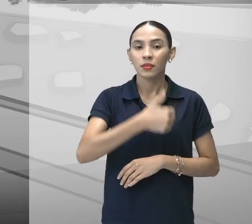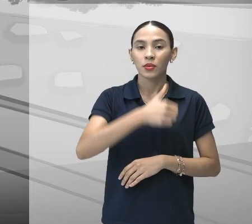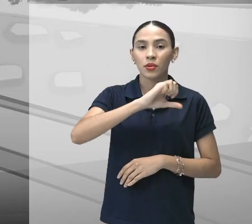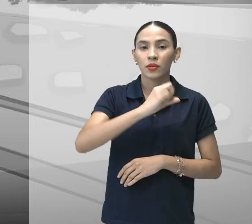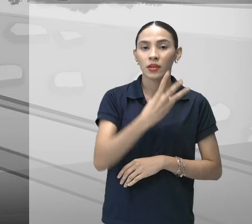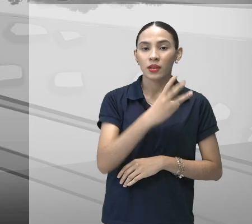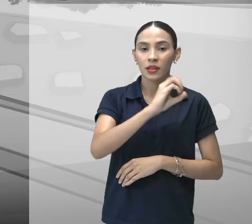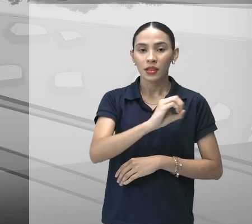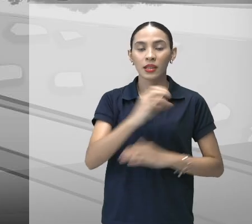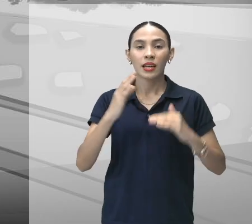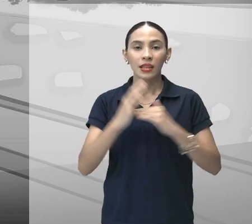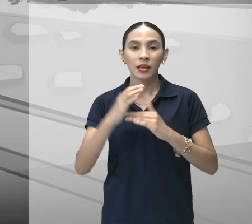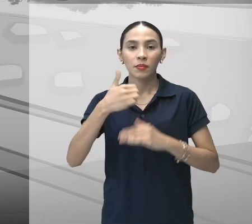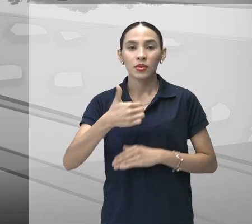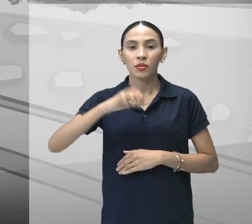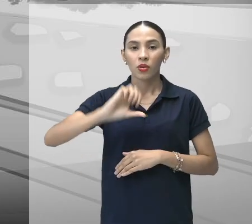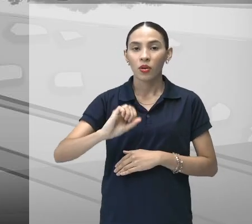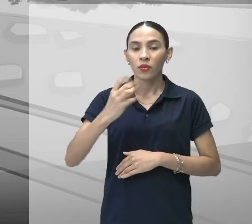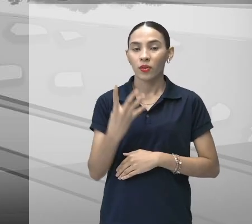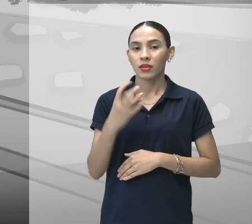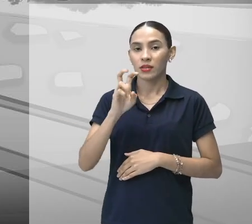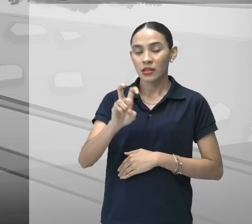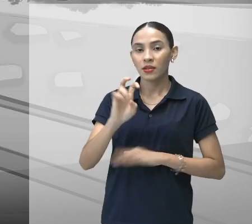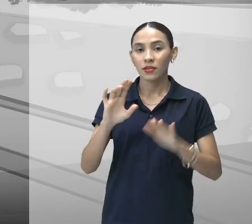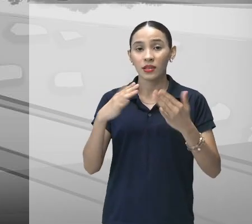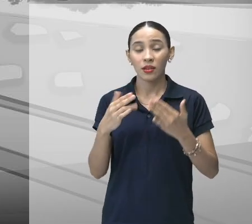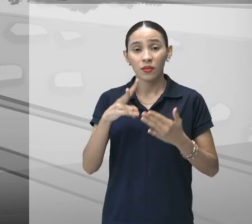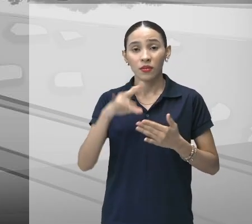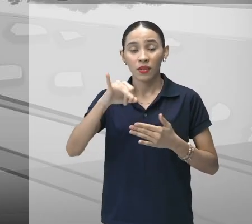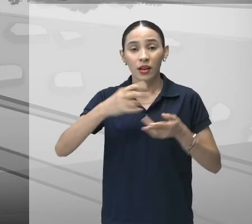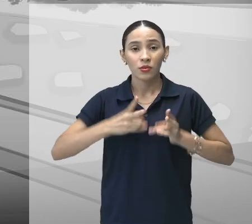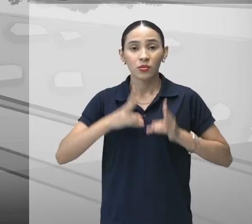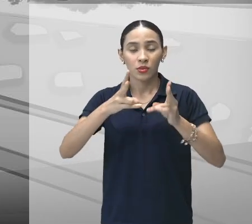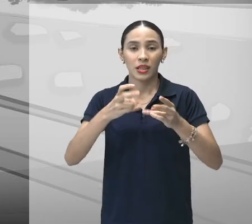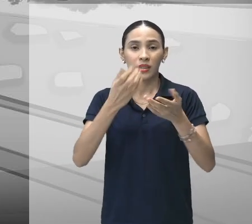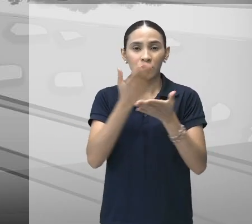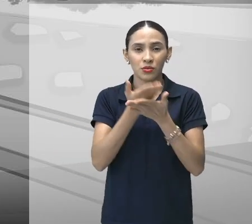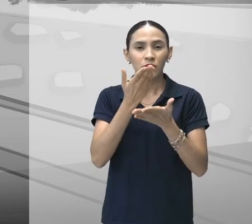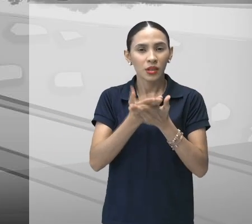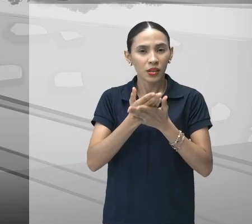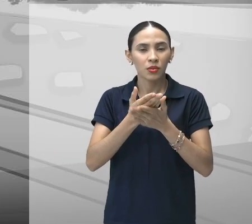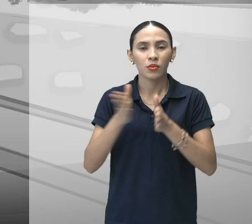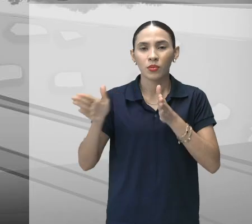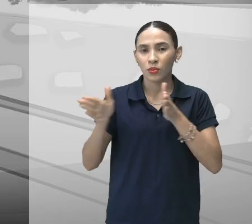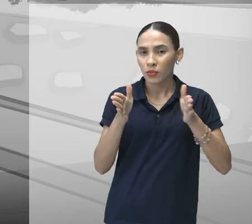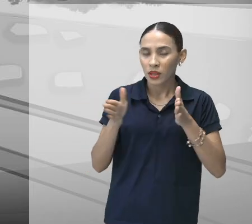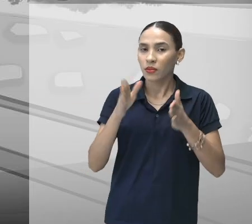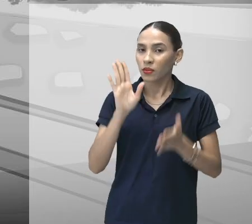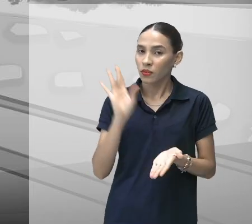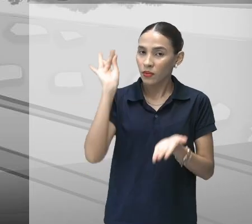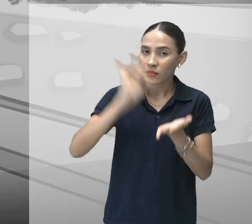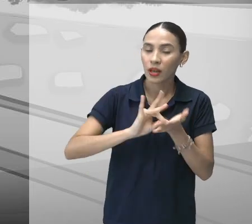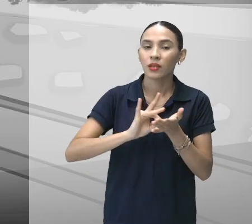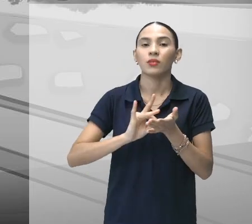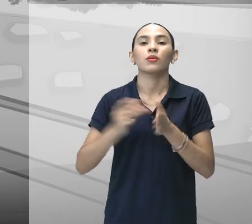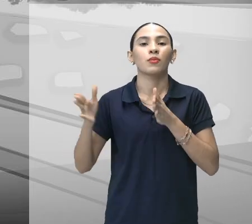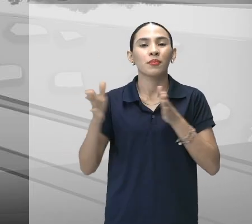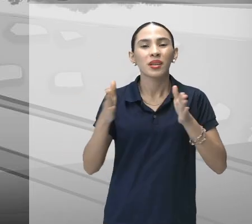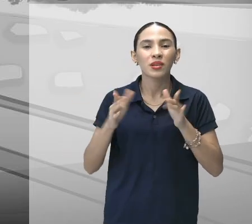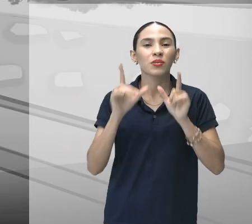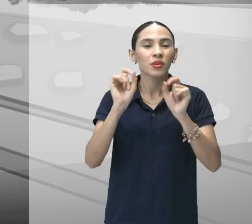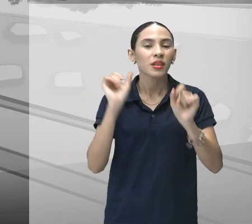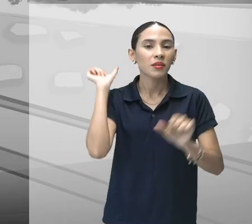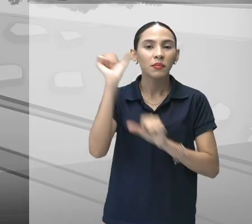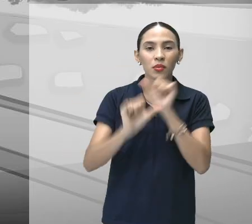1930 a 1945. A gente vai continuar falando sobre esse período que foi, de fato, um período de